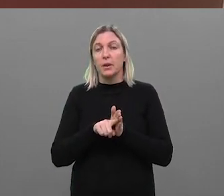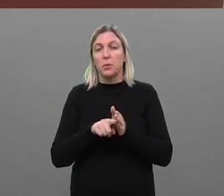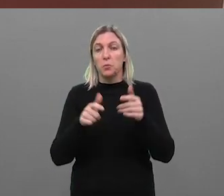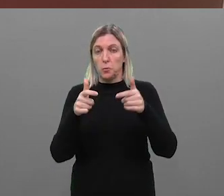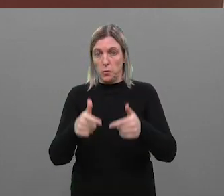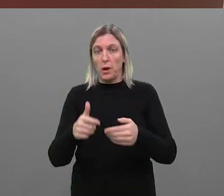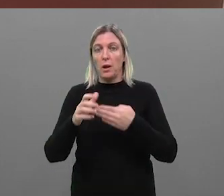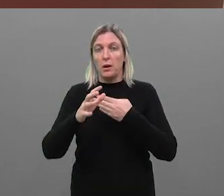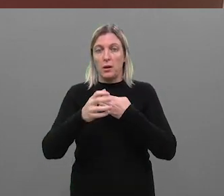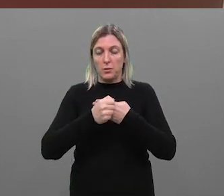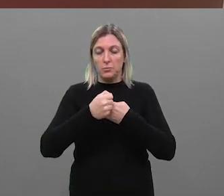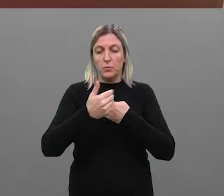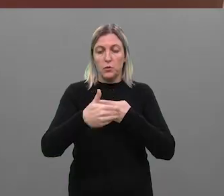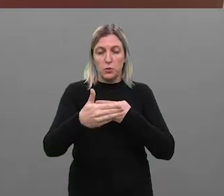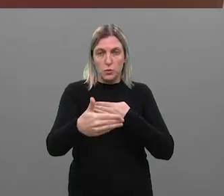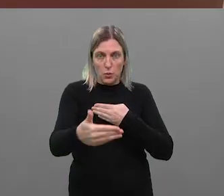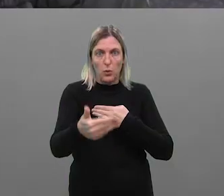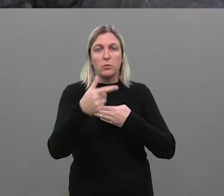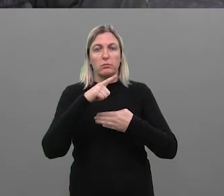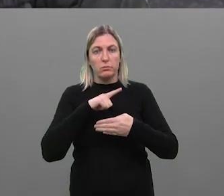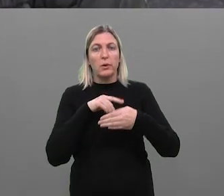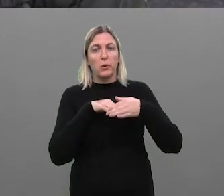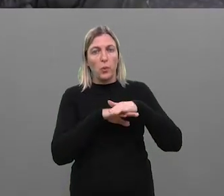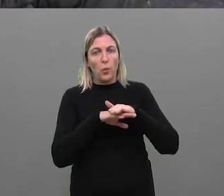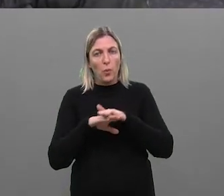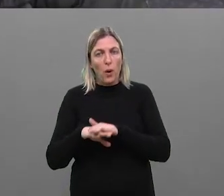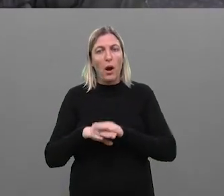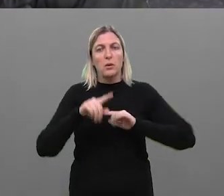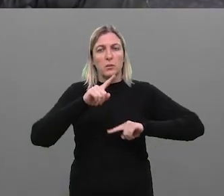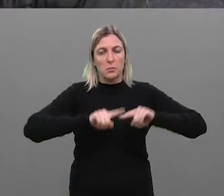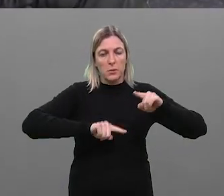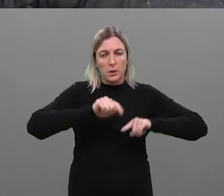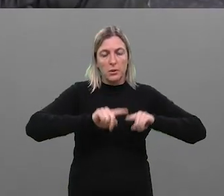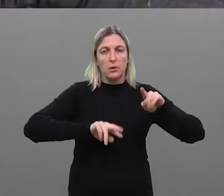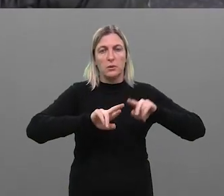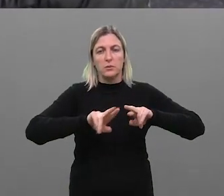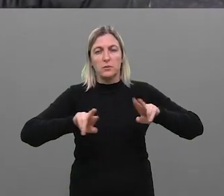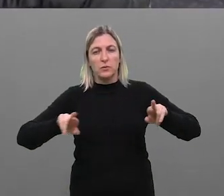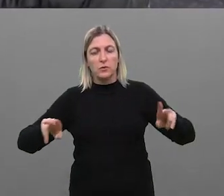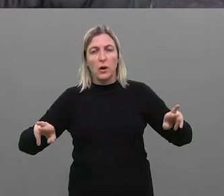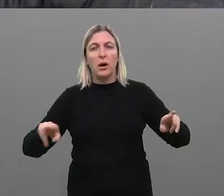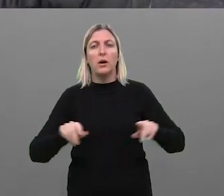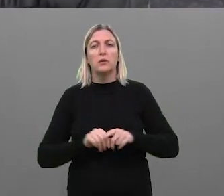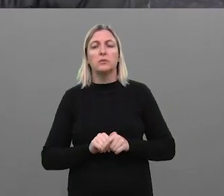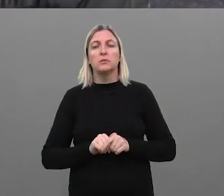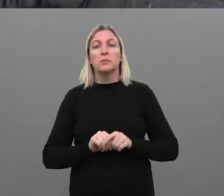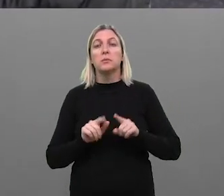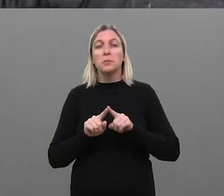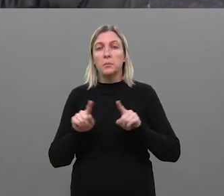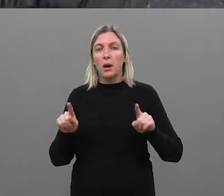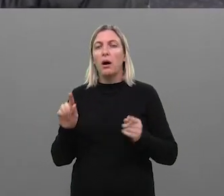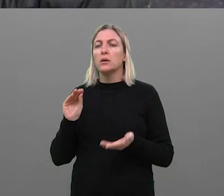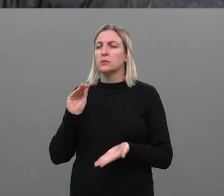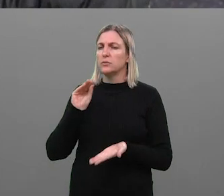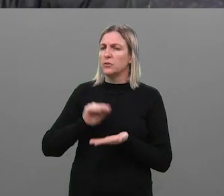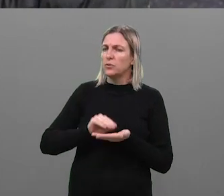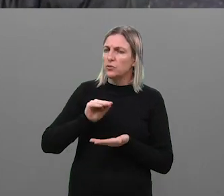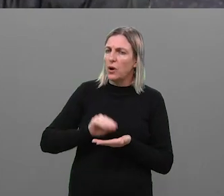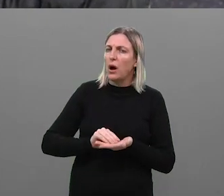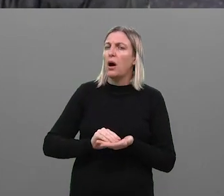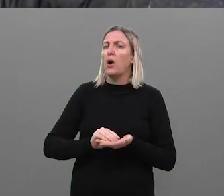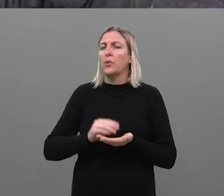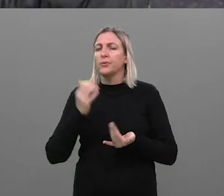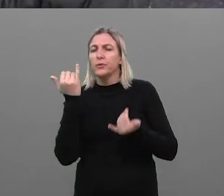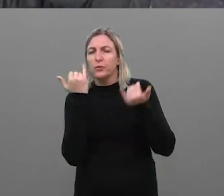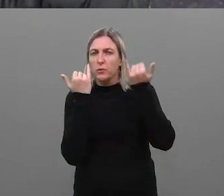faz um trabalho incrível né mas tanto tantas coisas que ainda nos faltam que precisaríamos de